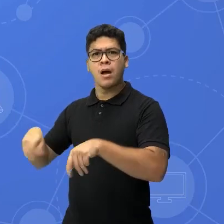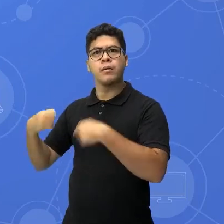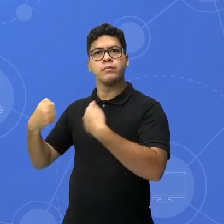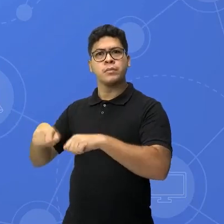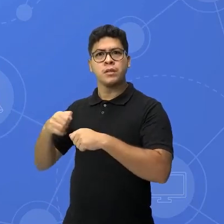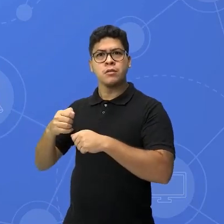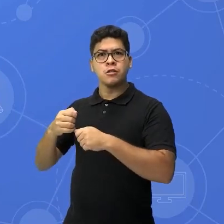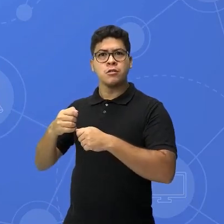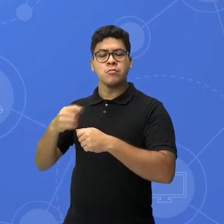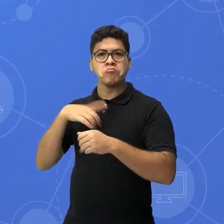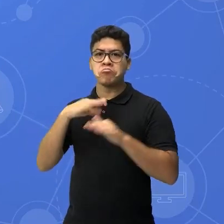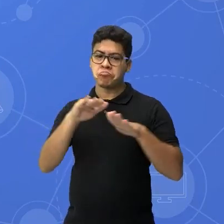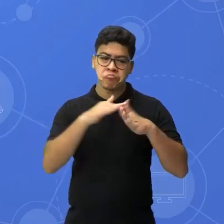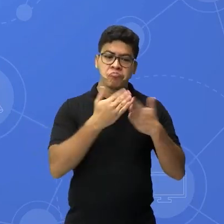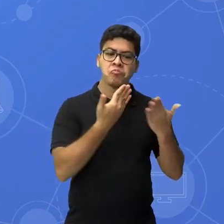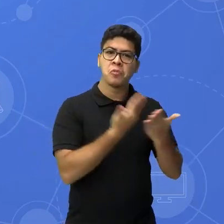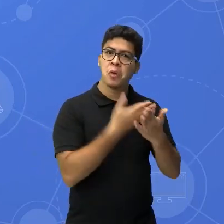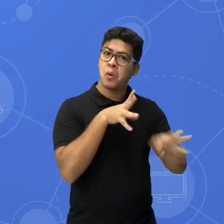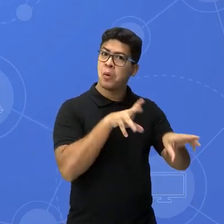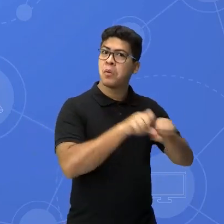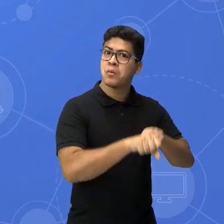também de formação.